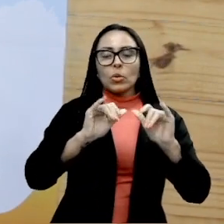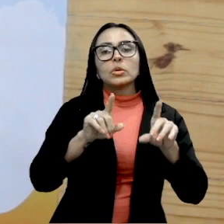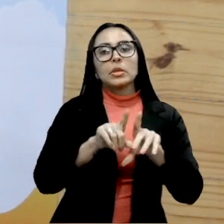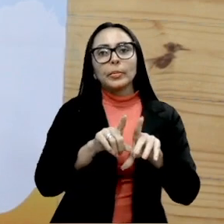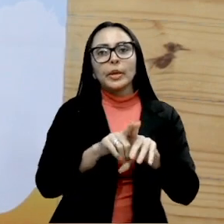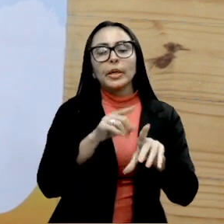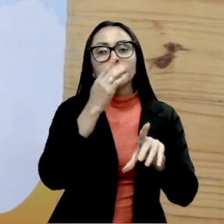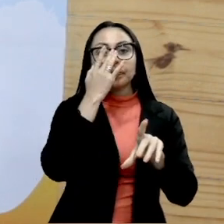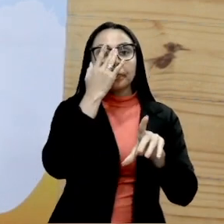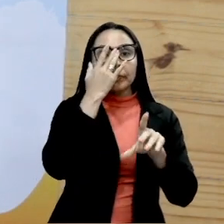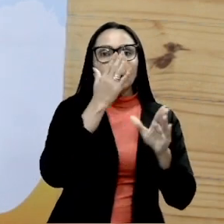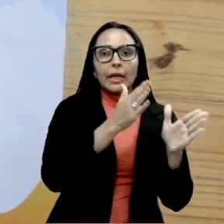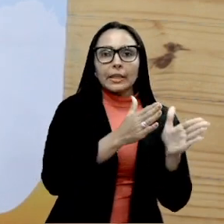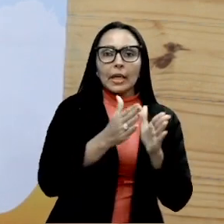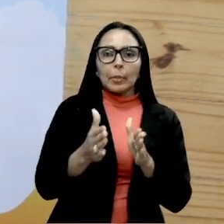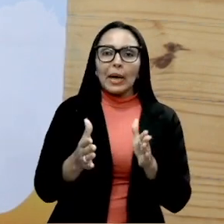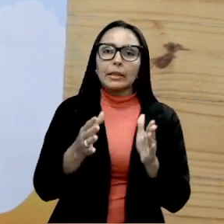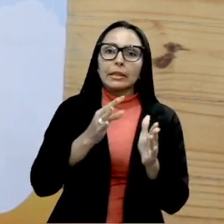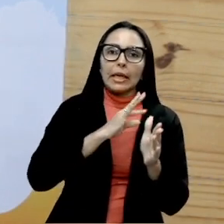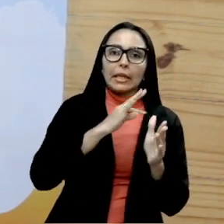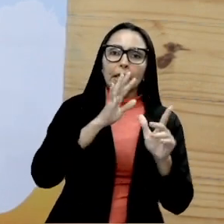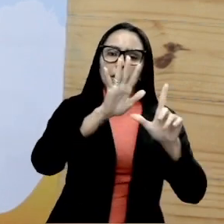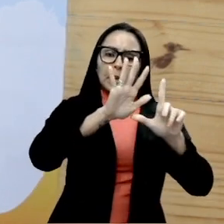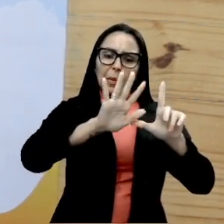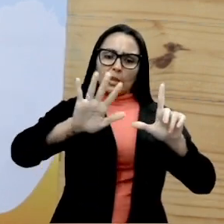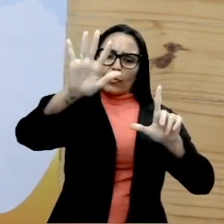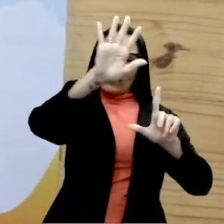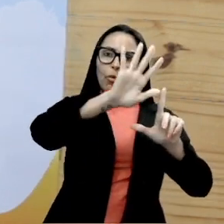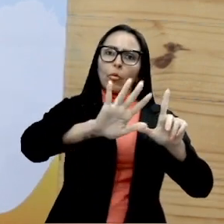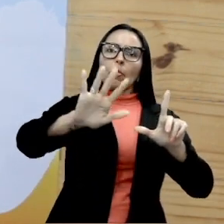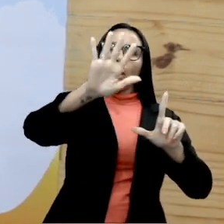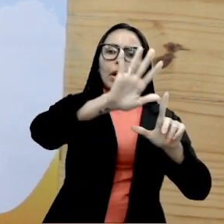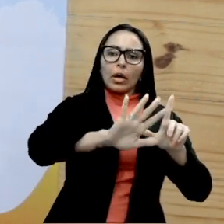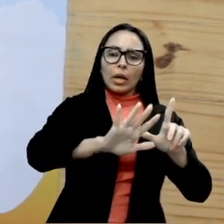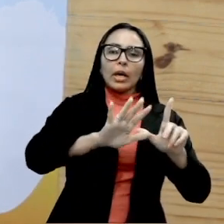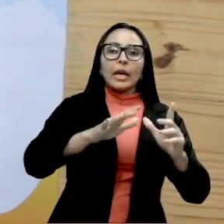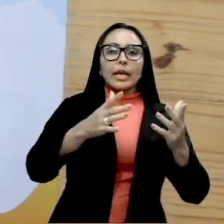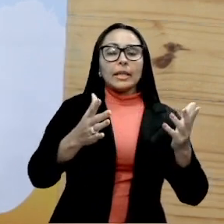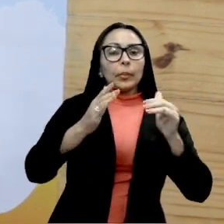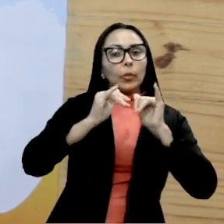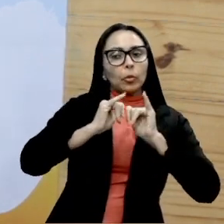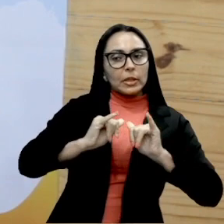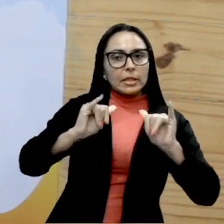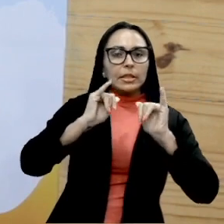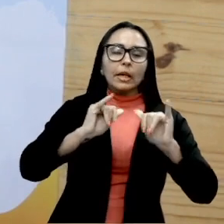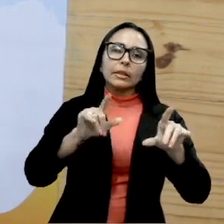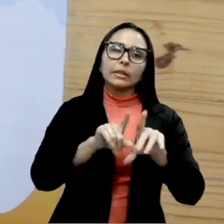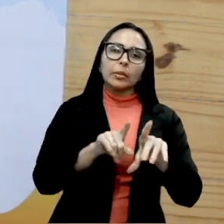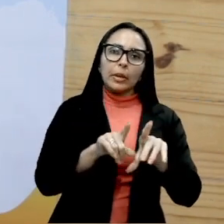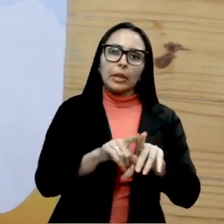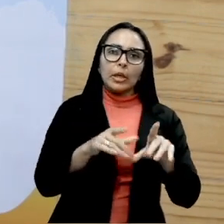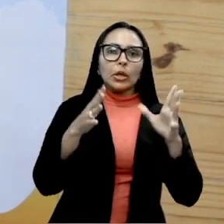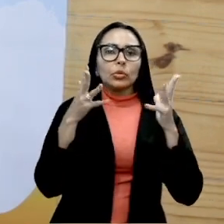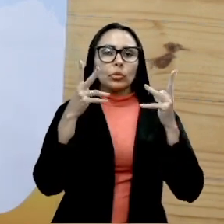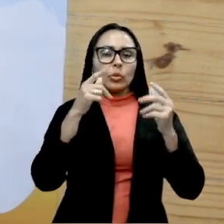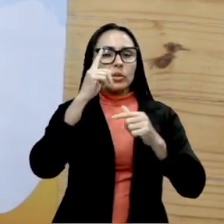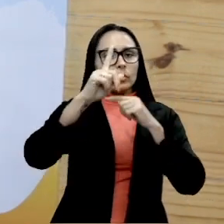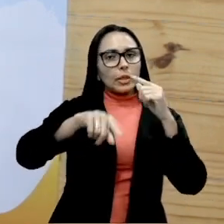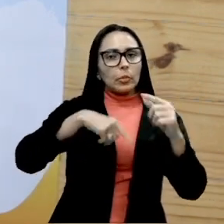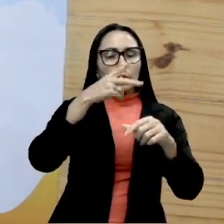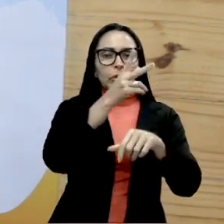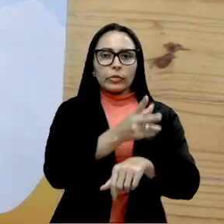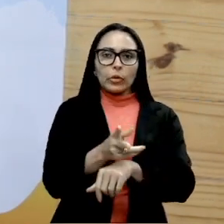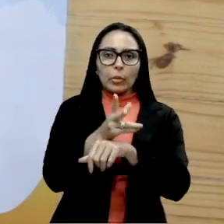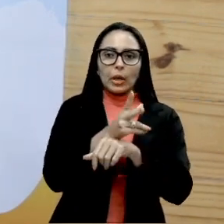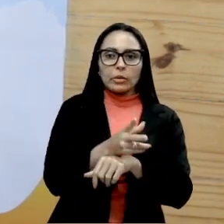na parte de TV na plataforma, e a parte também de publicidade de um filme, tudo isso também na pós-filmagem está dentro do